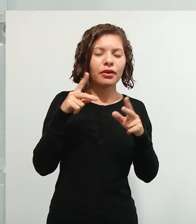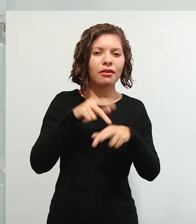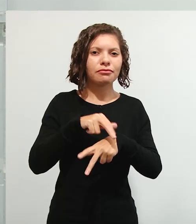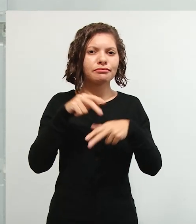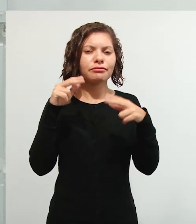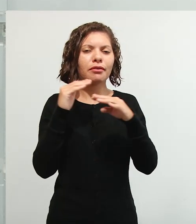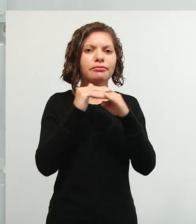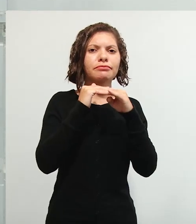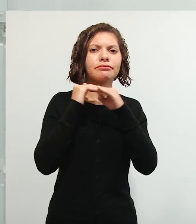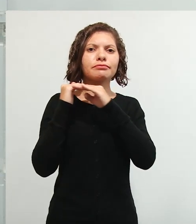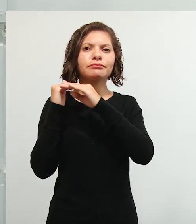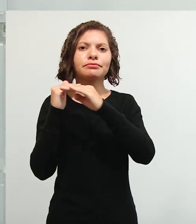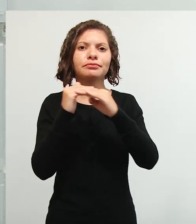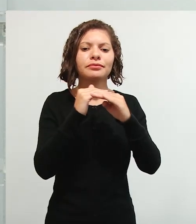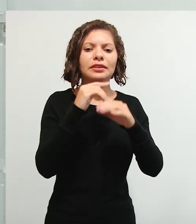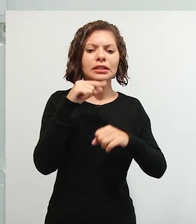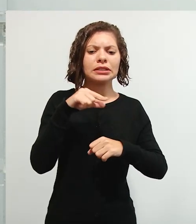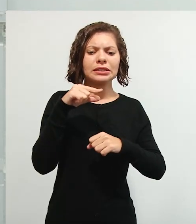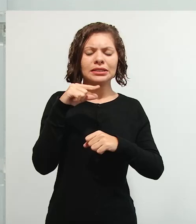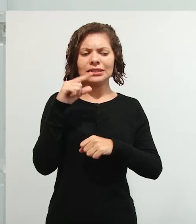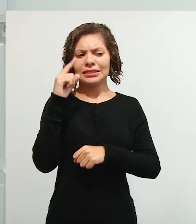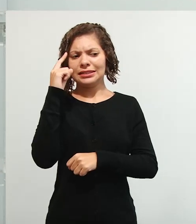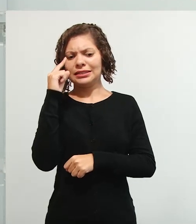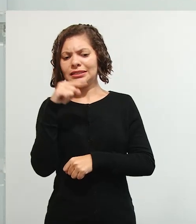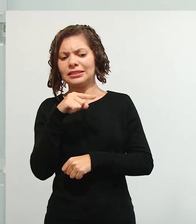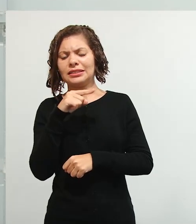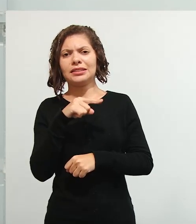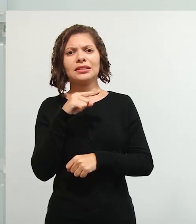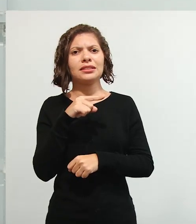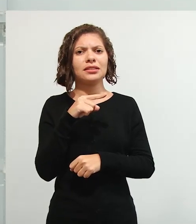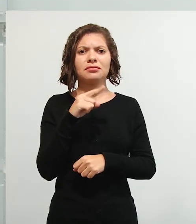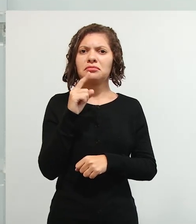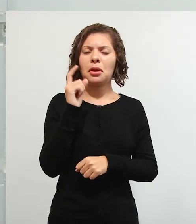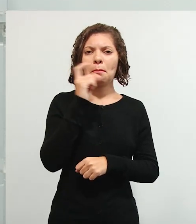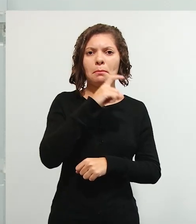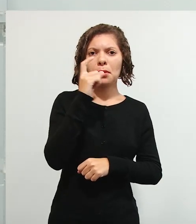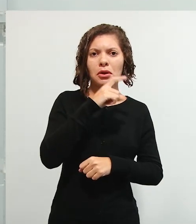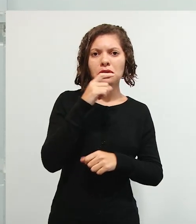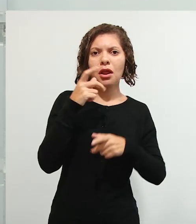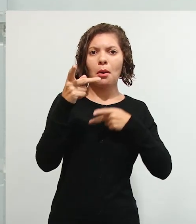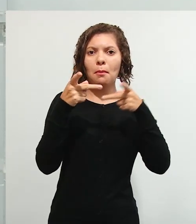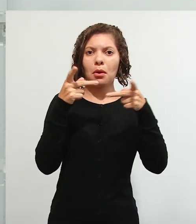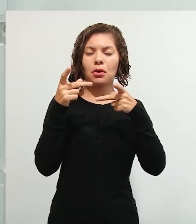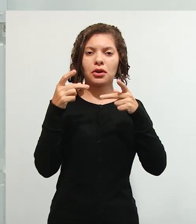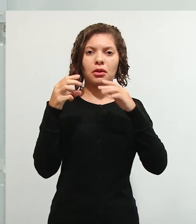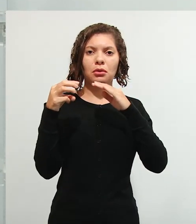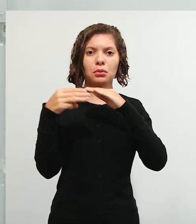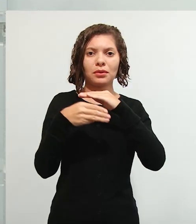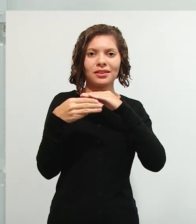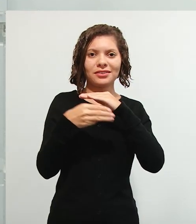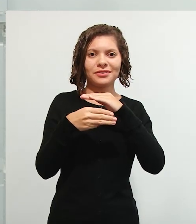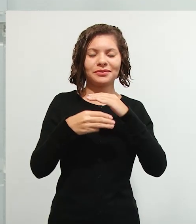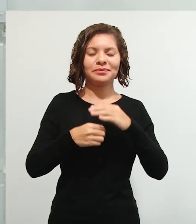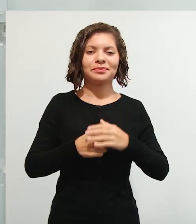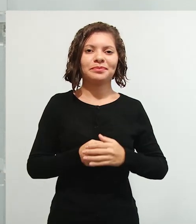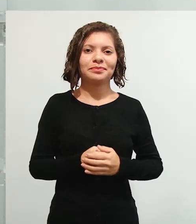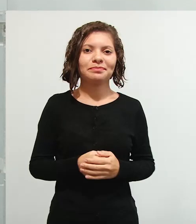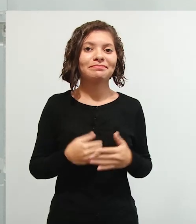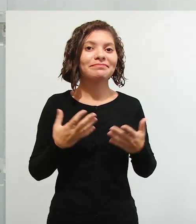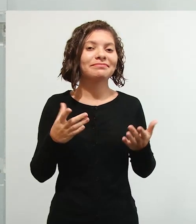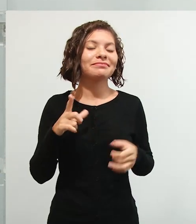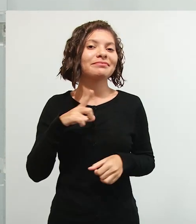relações entre diferentes raças eram harmônicas, tudo isso começa a ruir a partir do Projeto Unesco. E aí nós